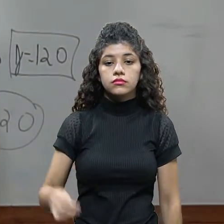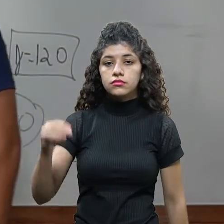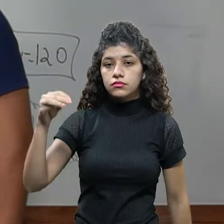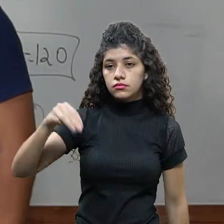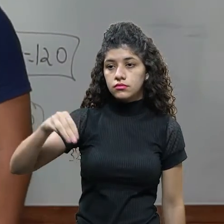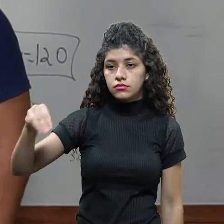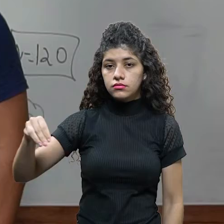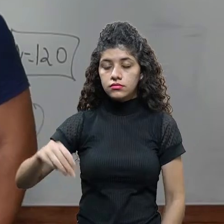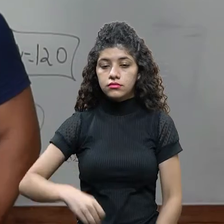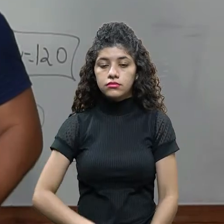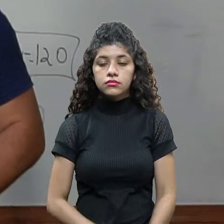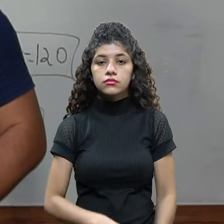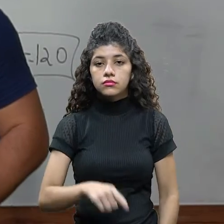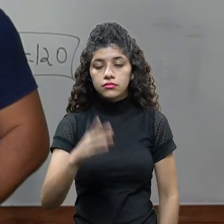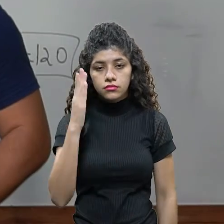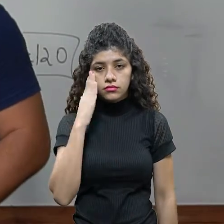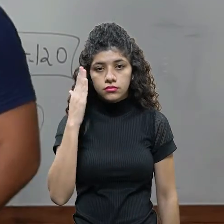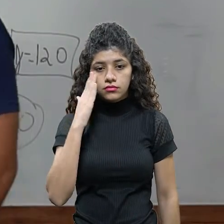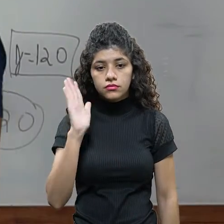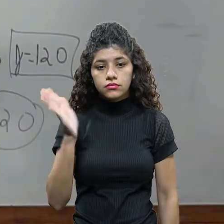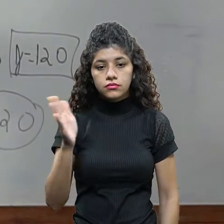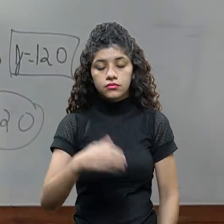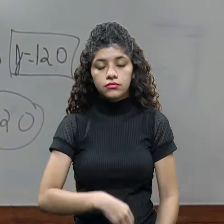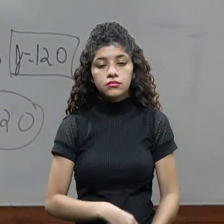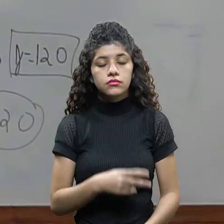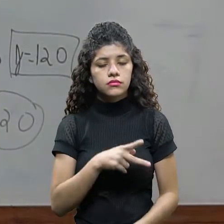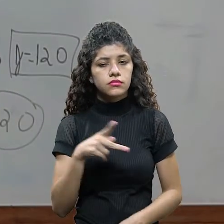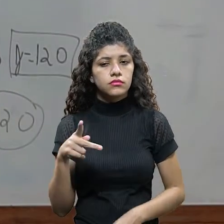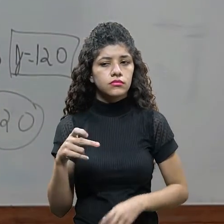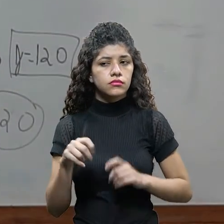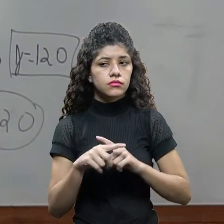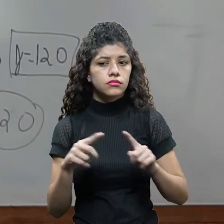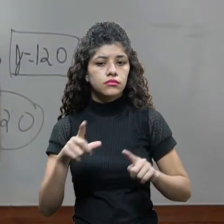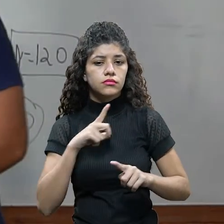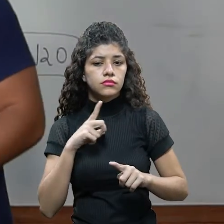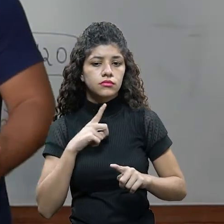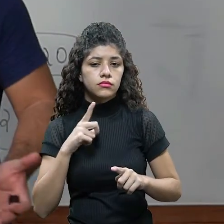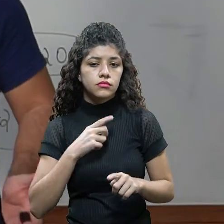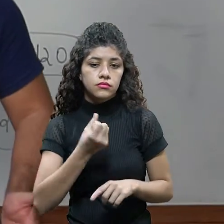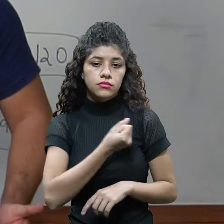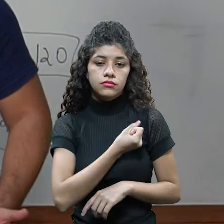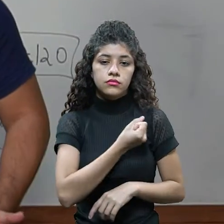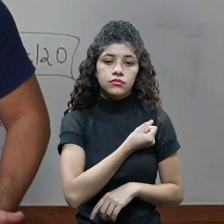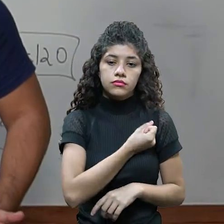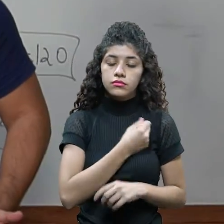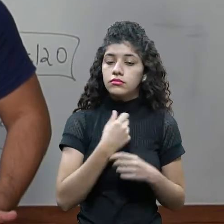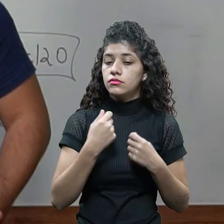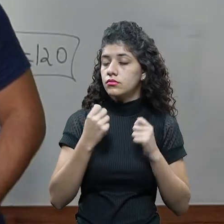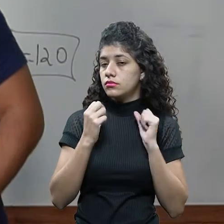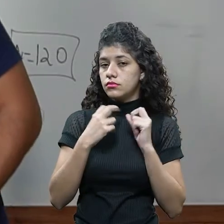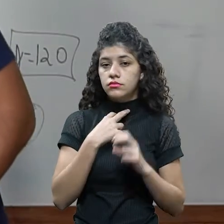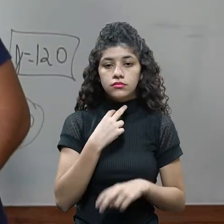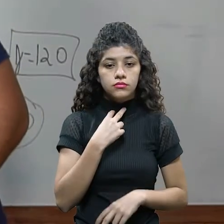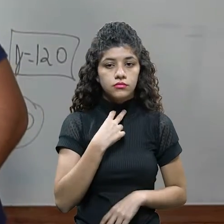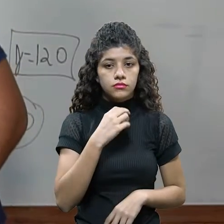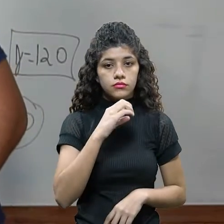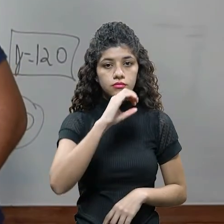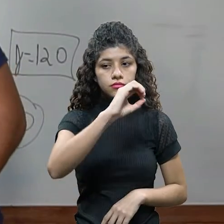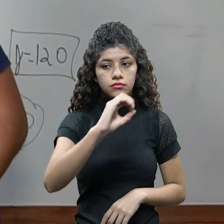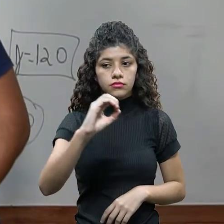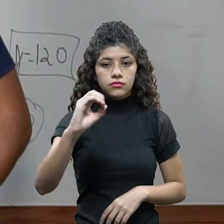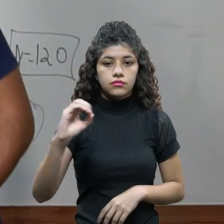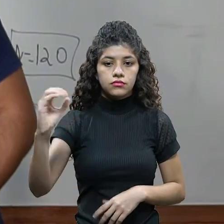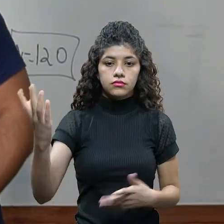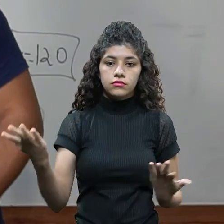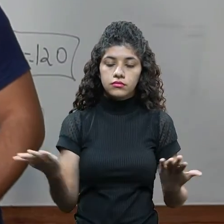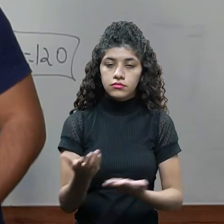10.600 milímetros. Vocês entenderam? Professor, mas se na casa já tiver número, obviamente você não vai colocar 0. Só vai fazer a